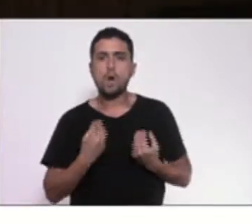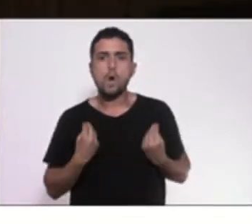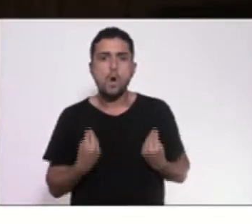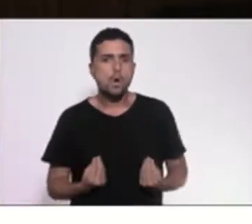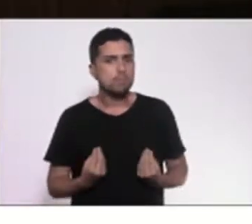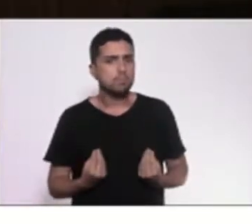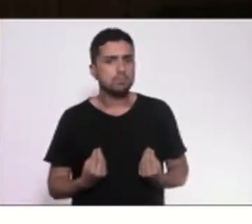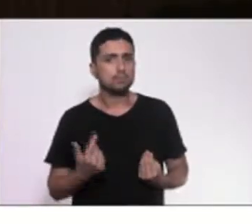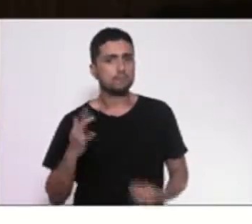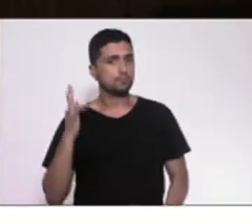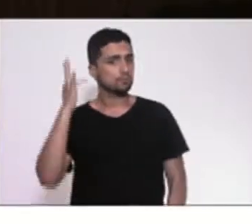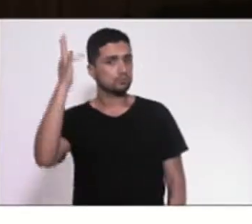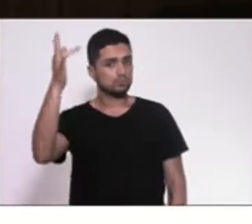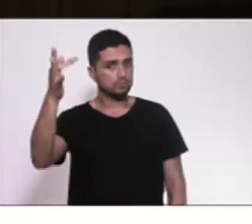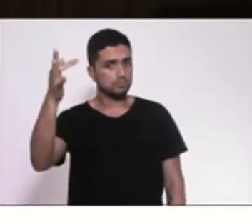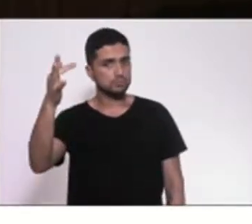educação